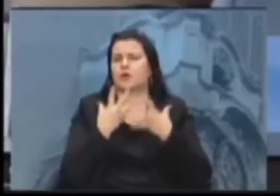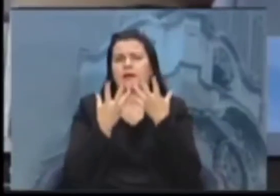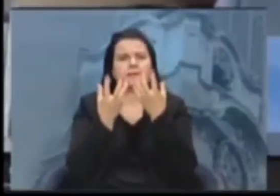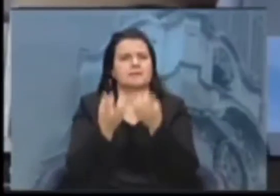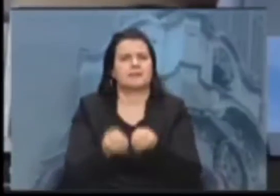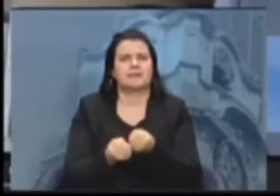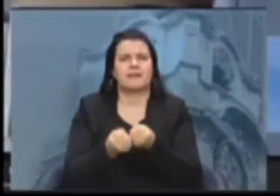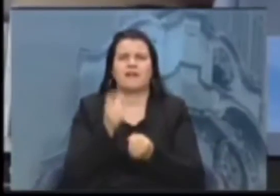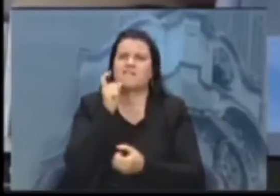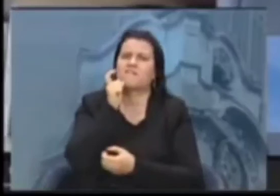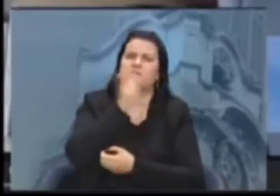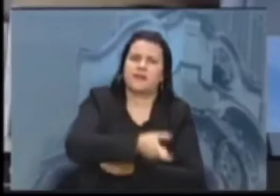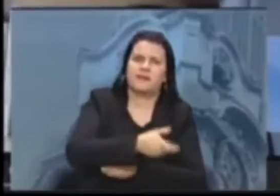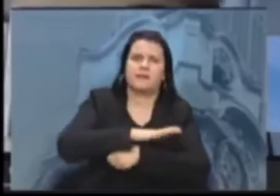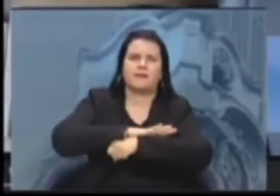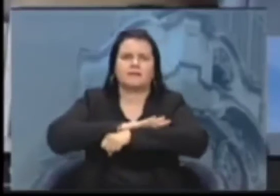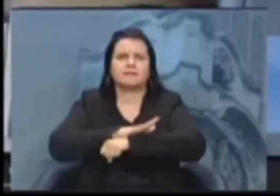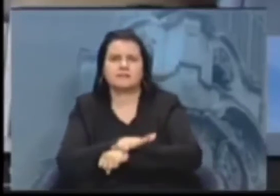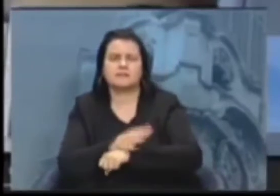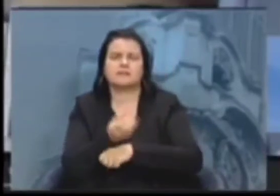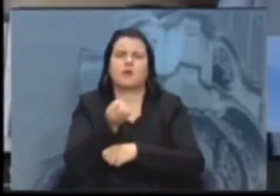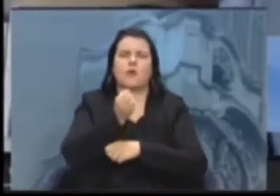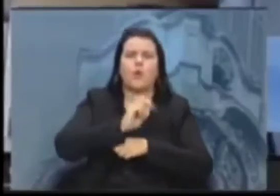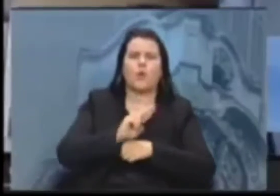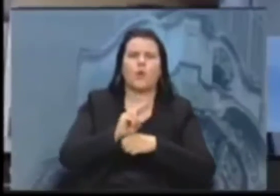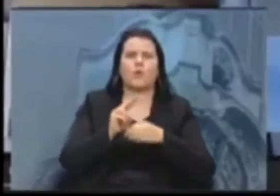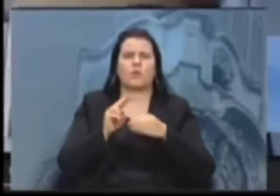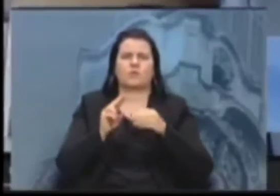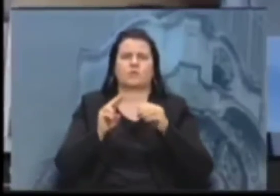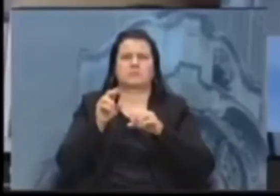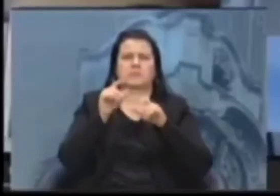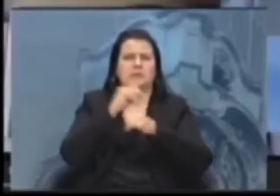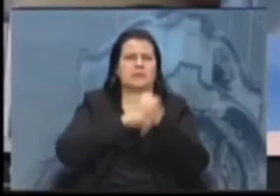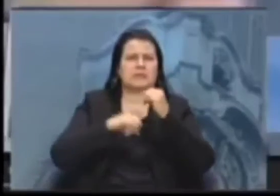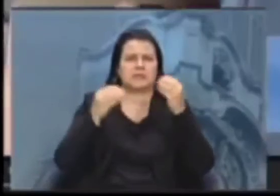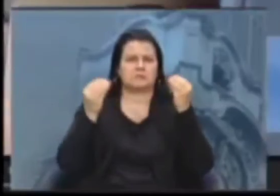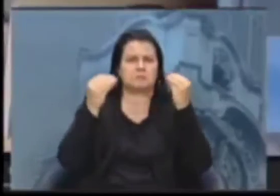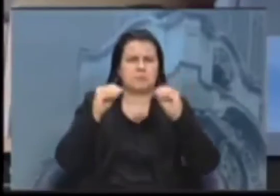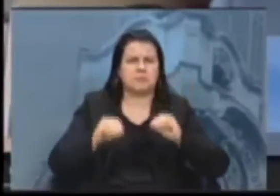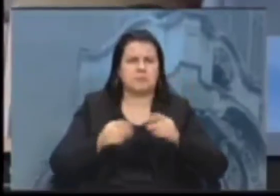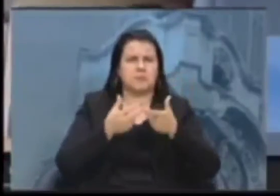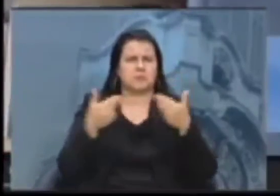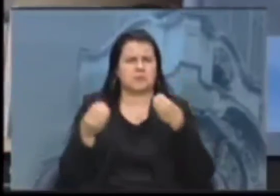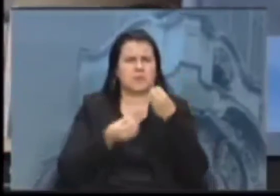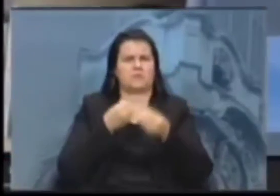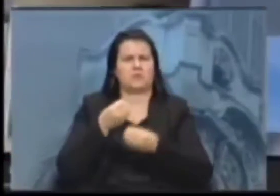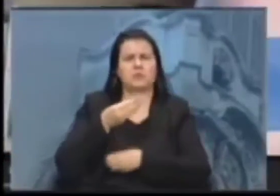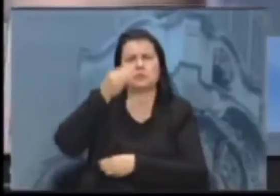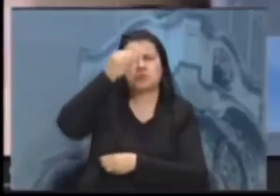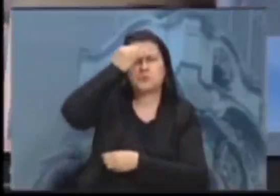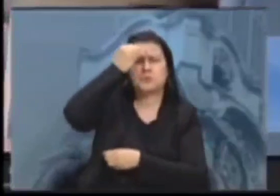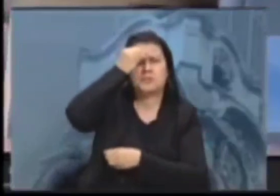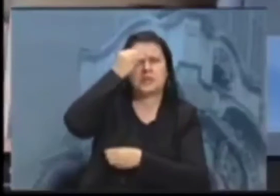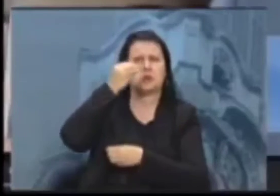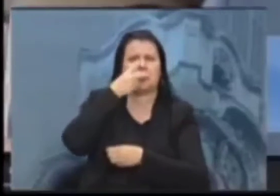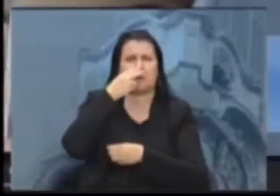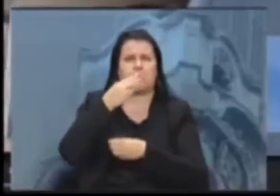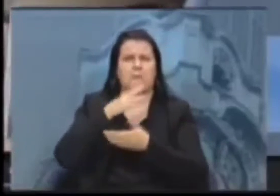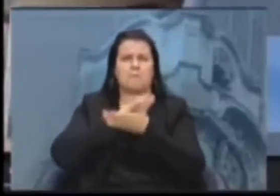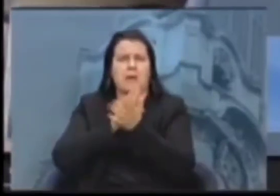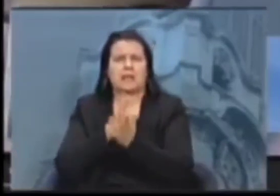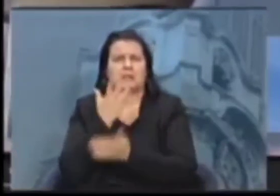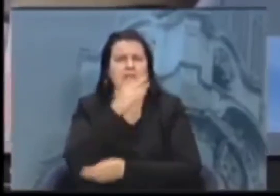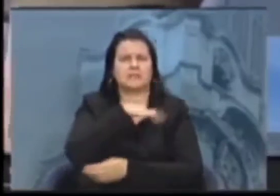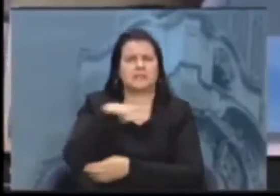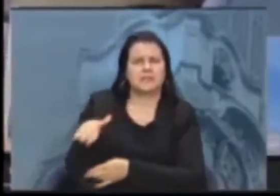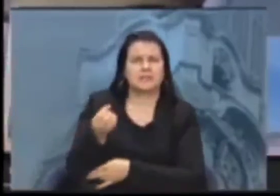de fala racista, esse tipo de postagem racista, que vincula judeus a homicídios, a infanticídios,